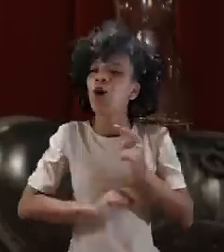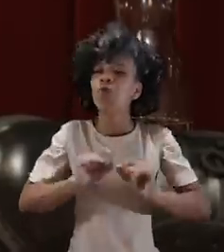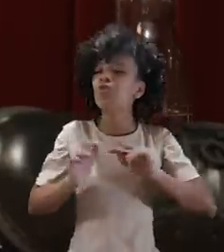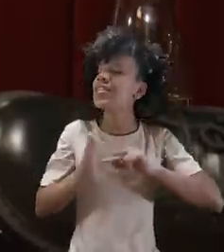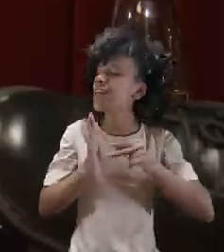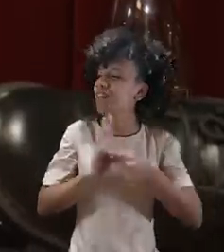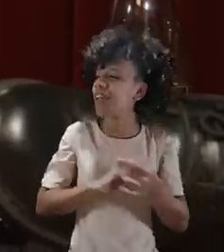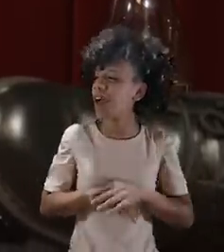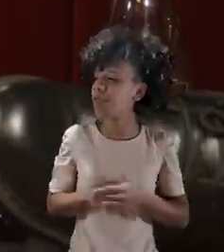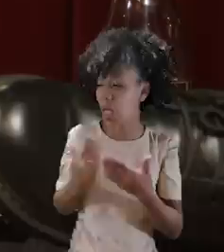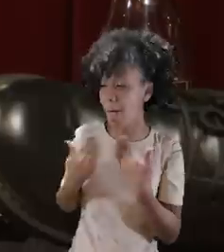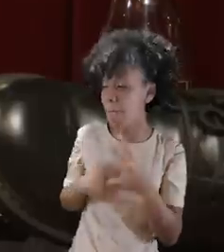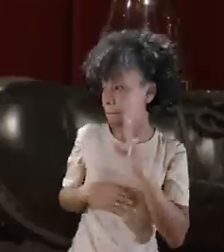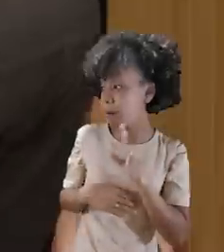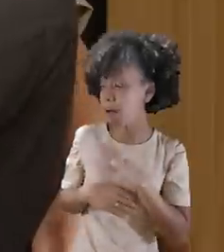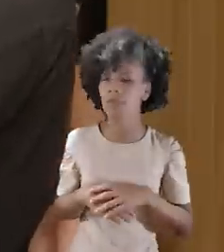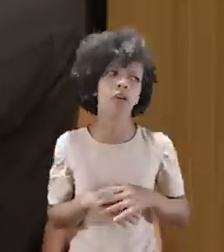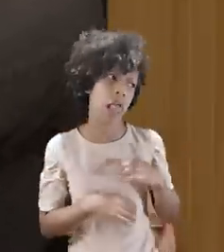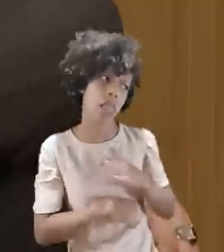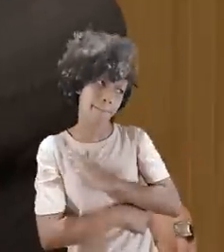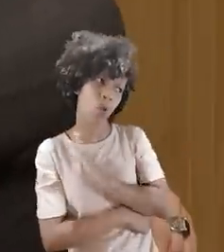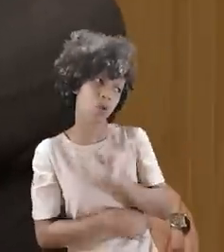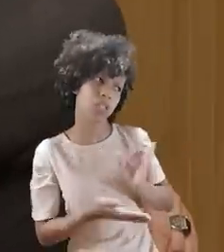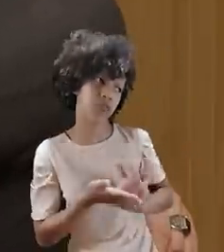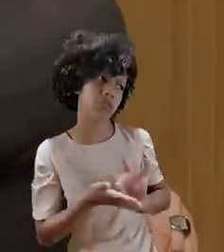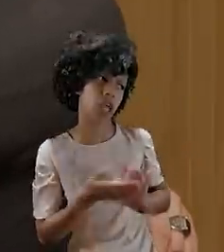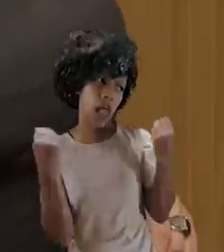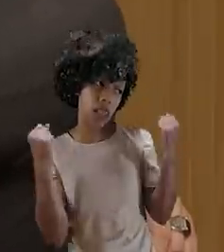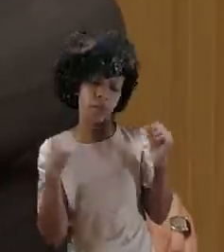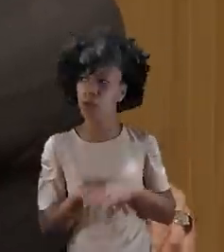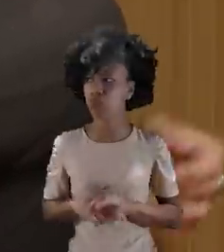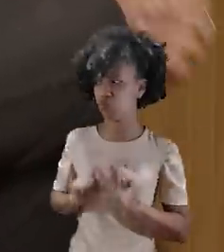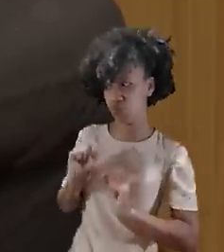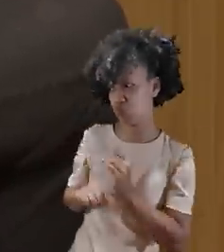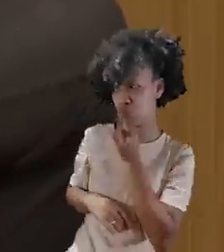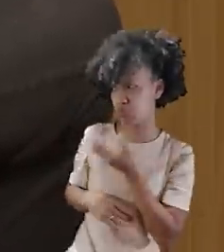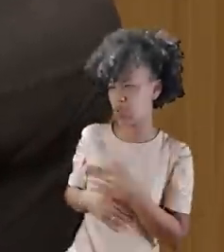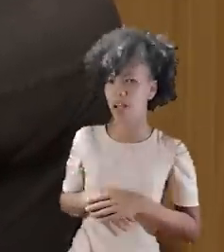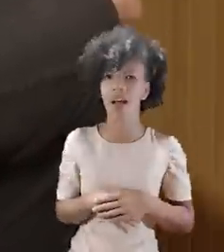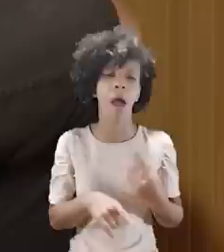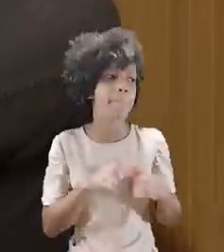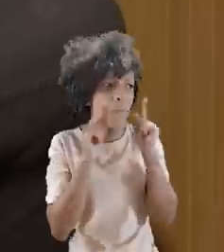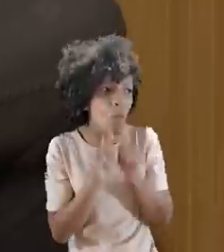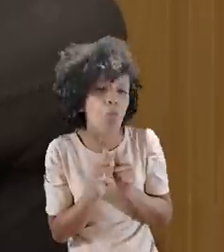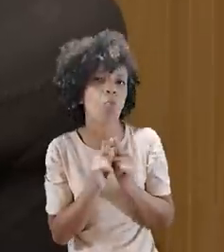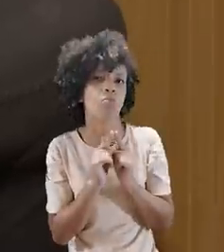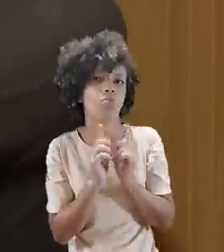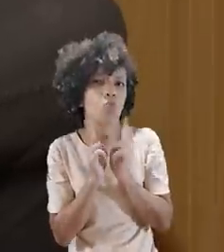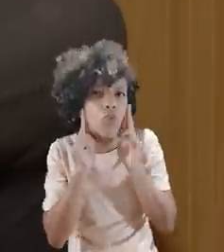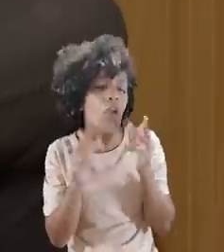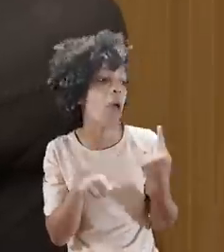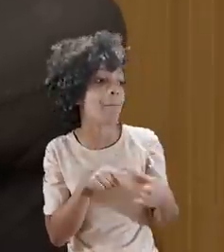coisas tá ligado E esse acho que é um papo Mas enfim fazer muito preconceito Na barbearia mano tipo não é que tem que foi consiste Na barbearia aqui